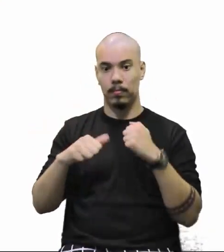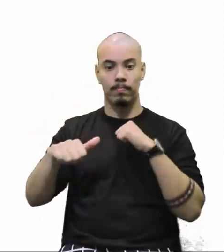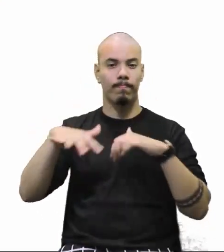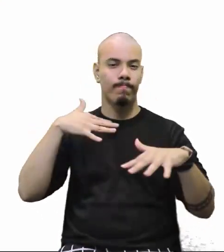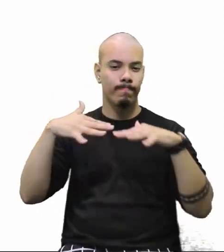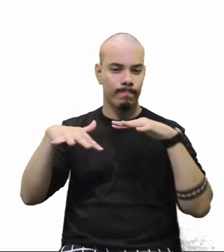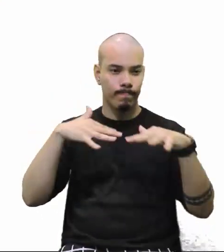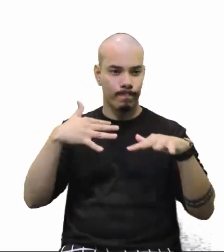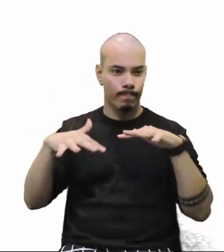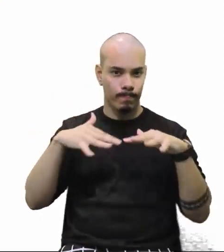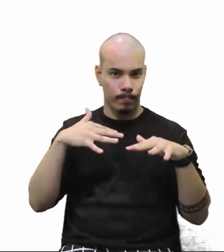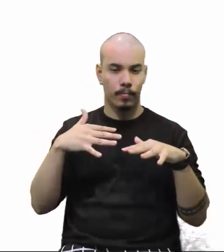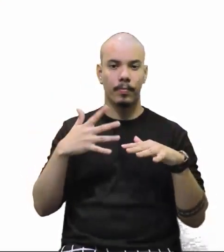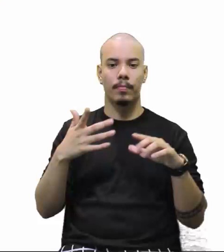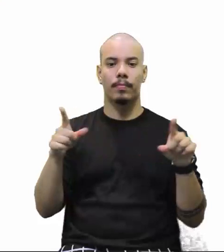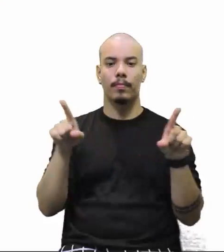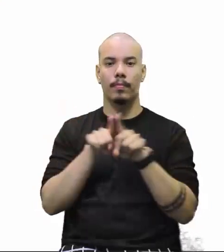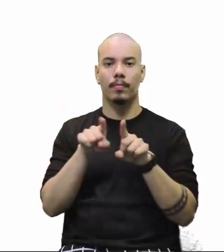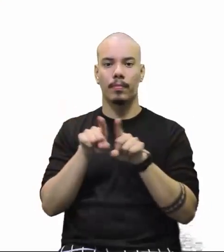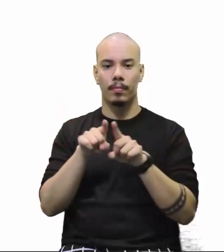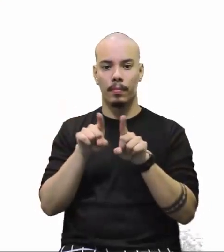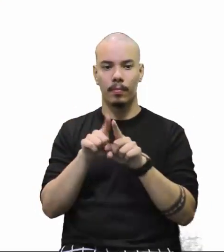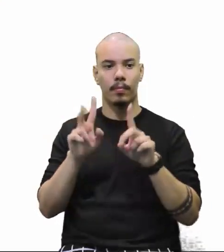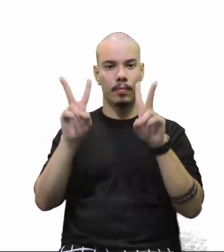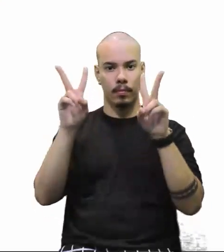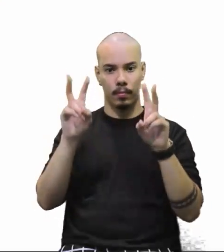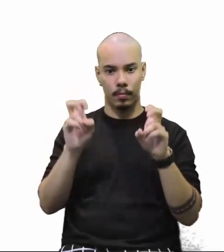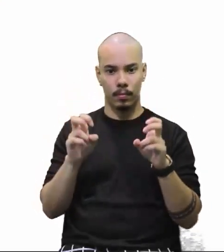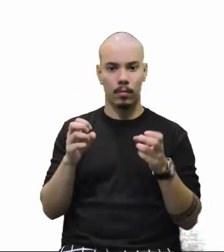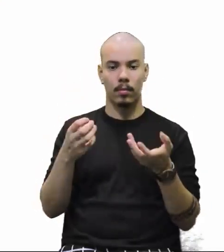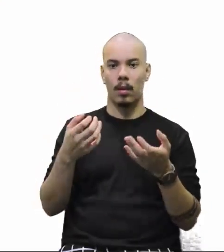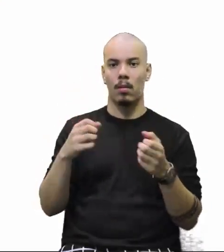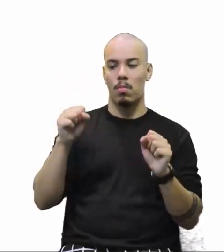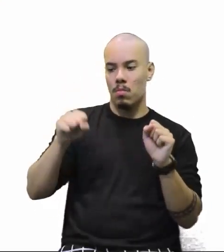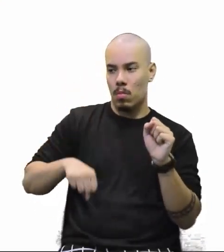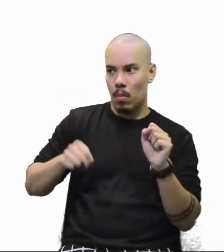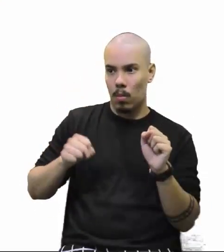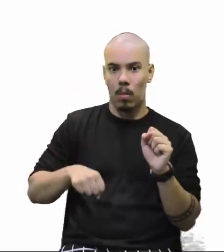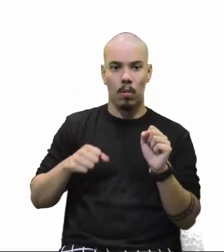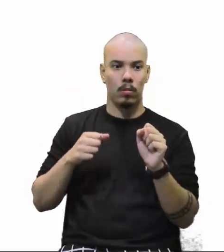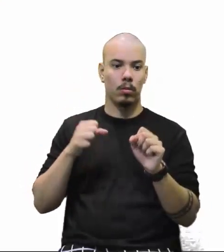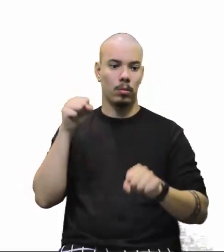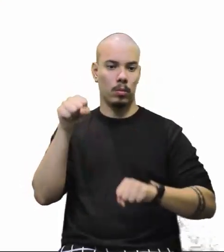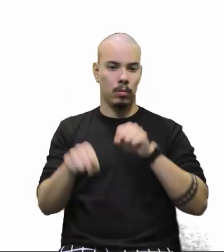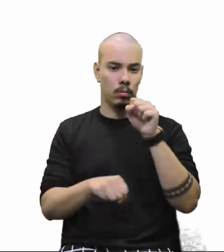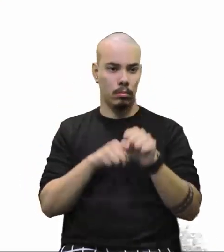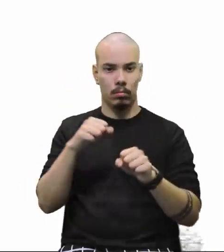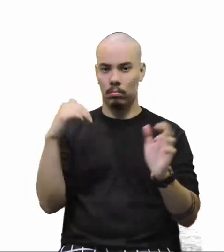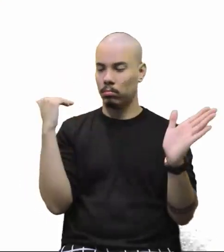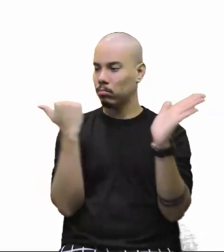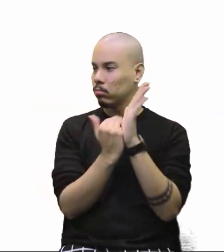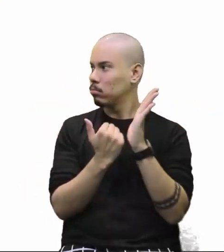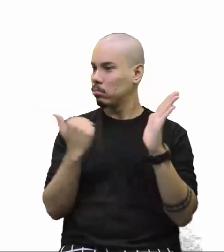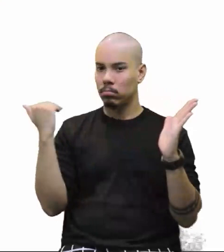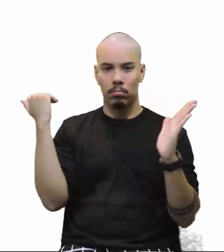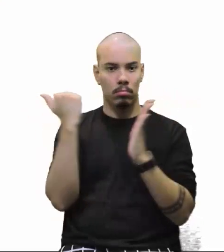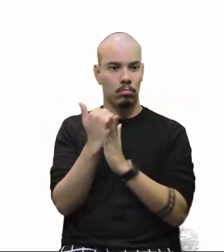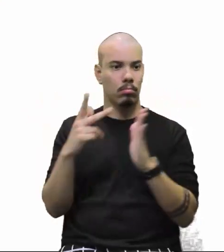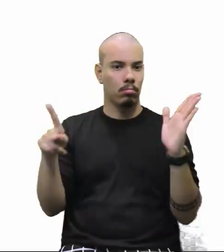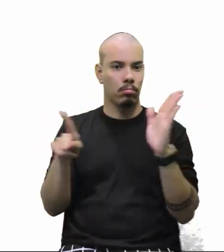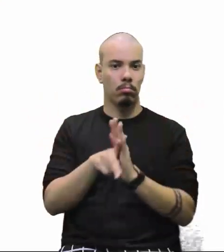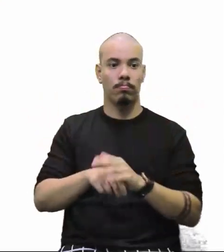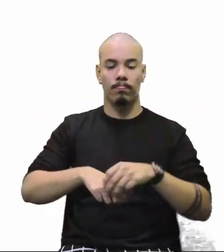movimento, né, se mover aí, em relação a moto, bicicleta e carro elétrico está crescendo muito, pois as reservas